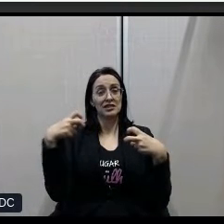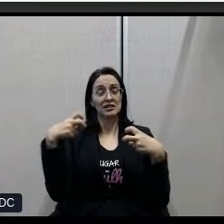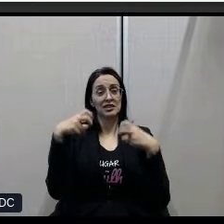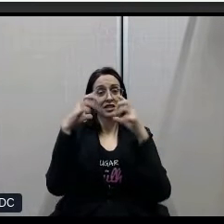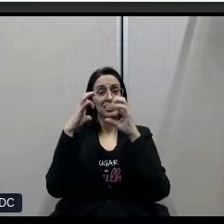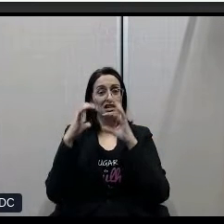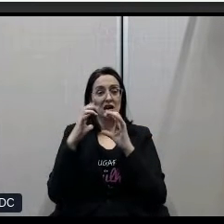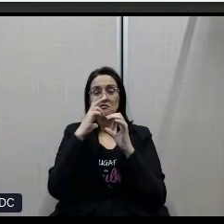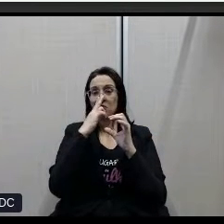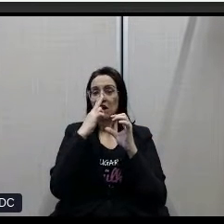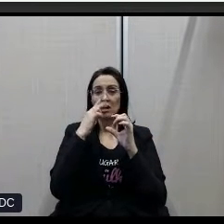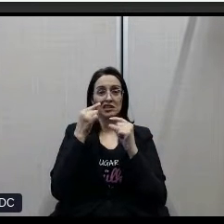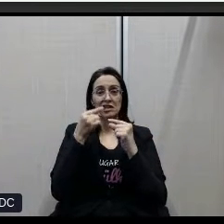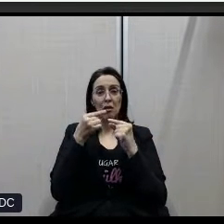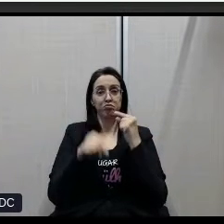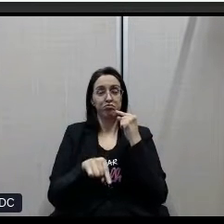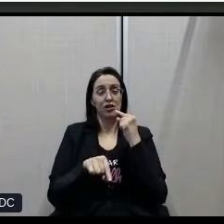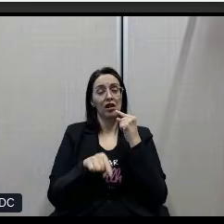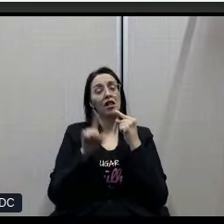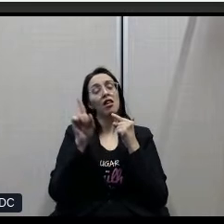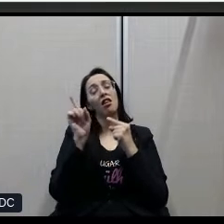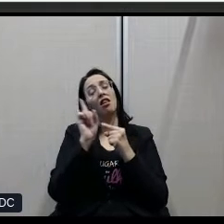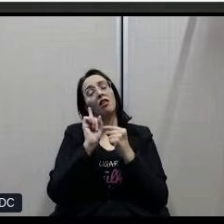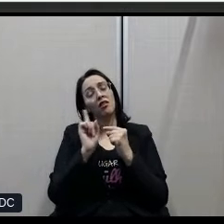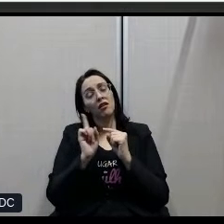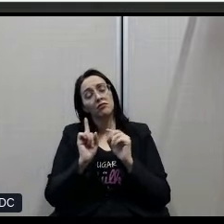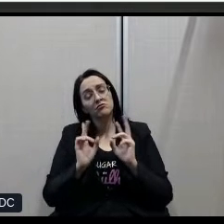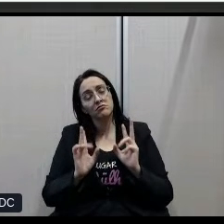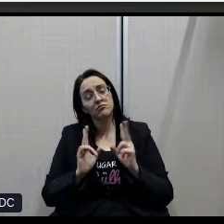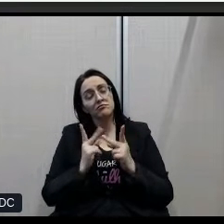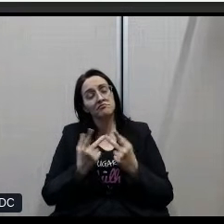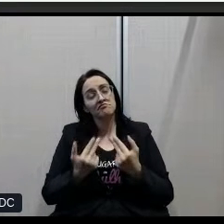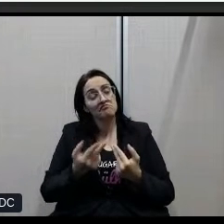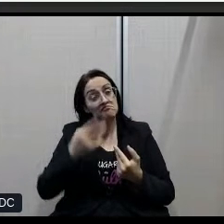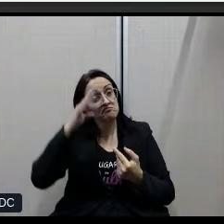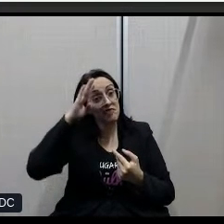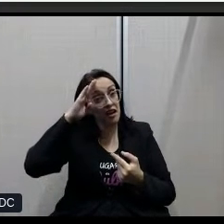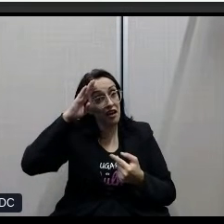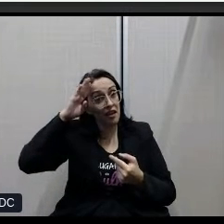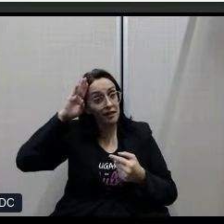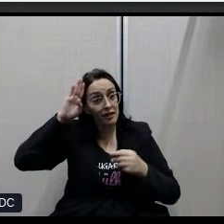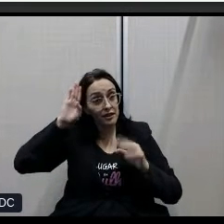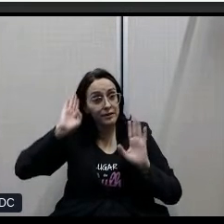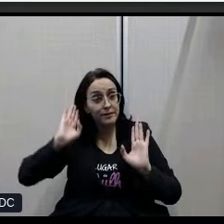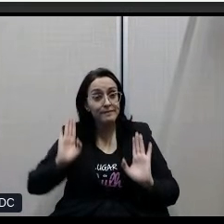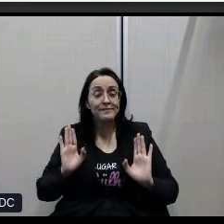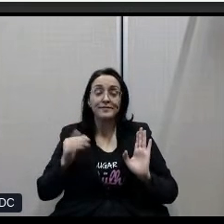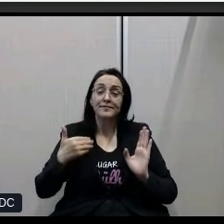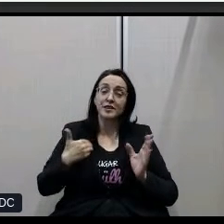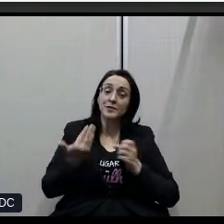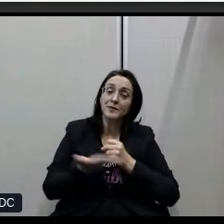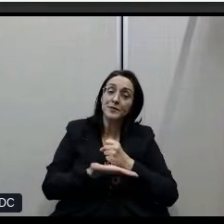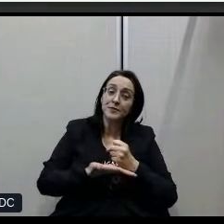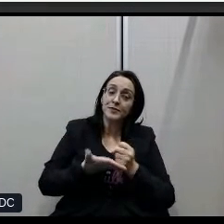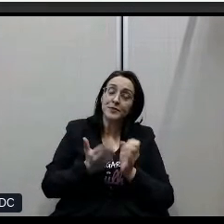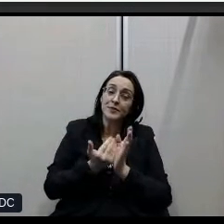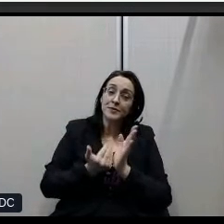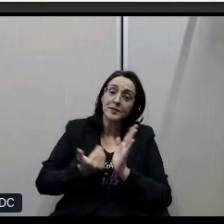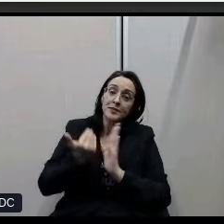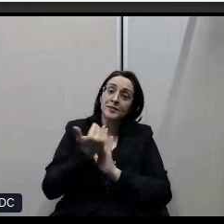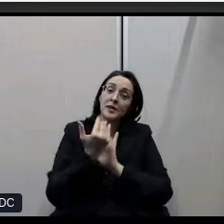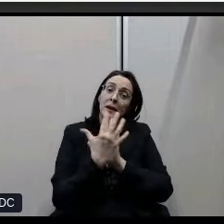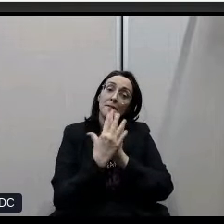não é uma disfunção, tá? Mas por questões acadêmicas, então eu tive que me basear muito mais no